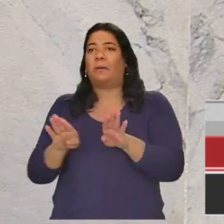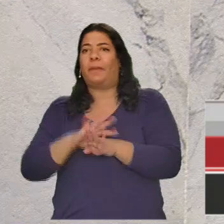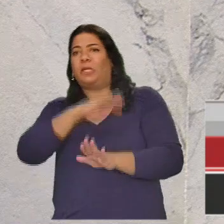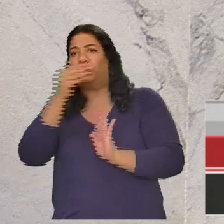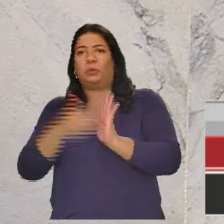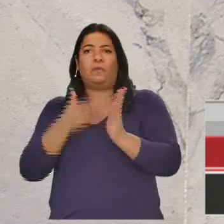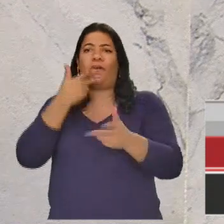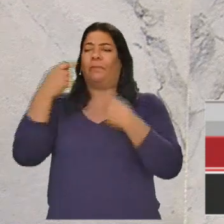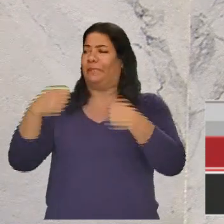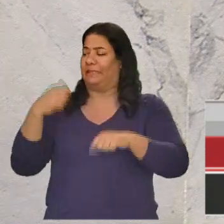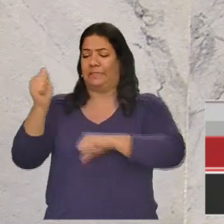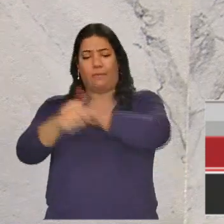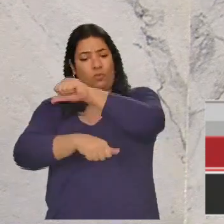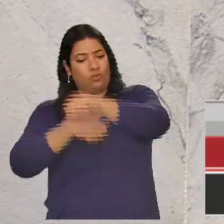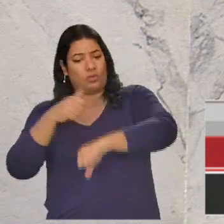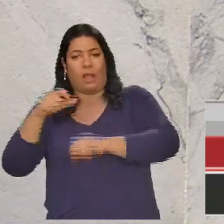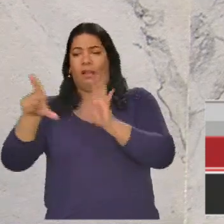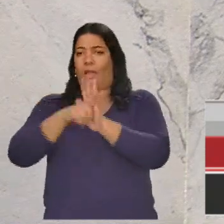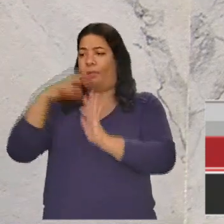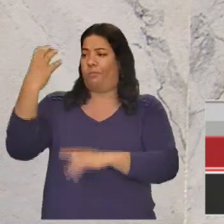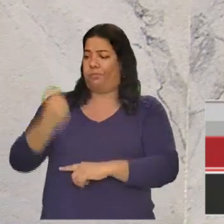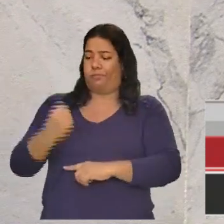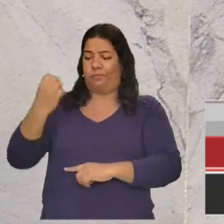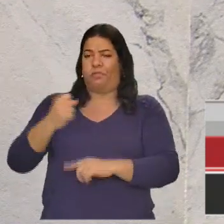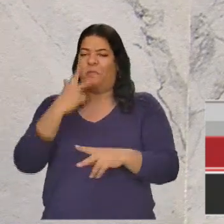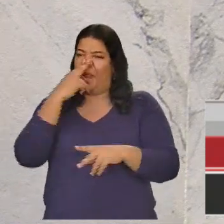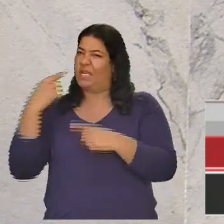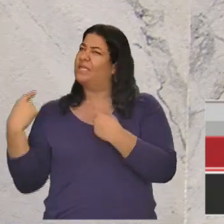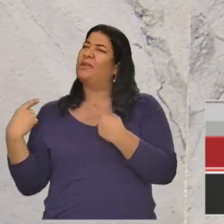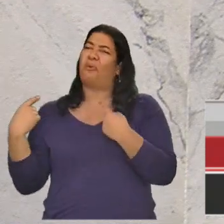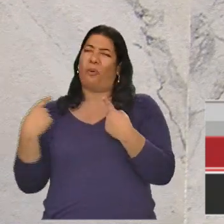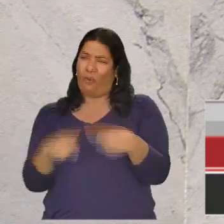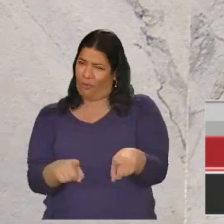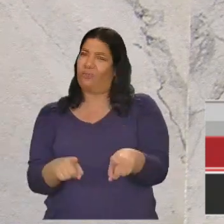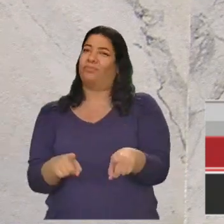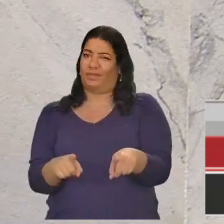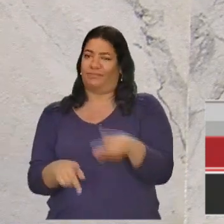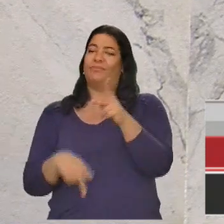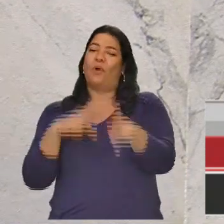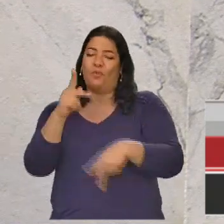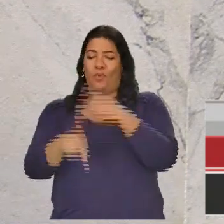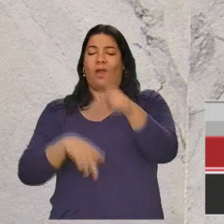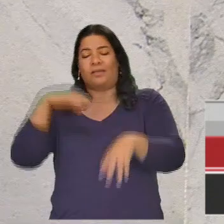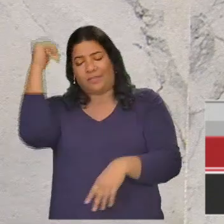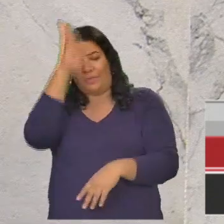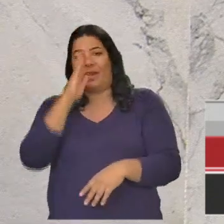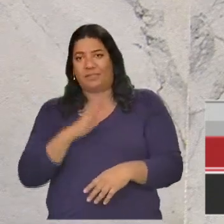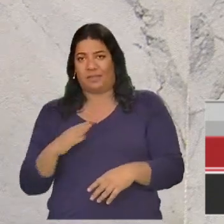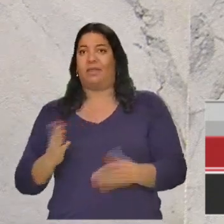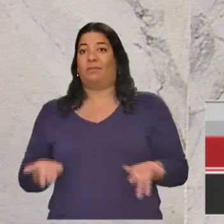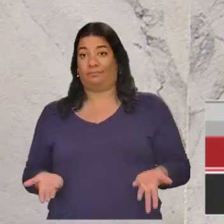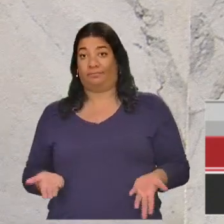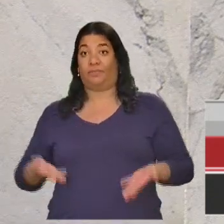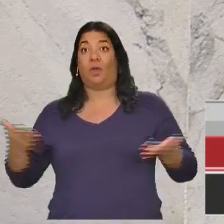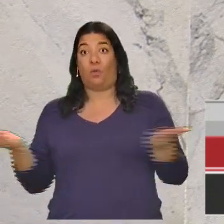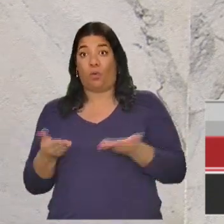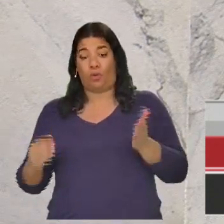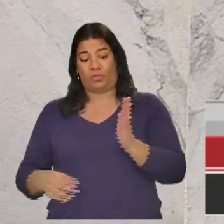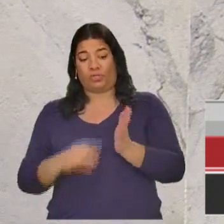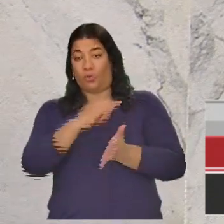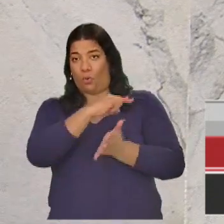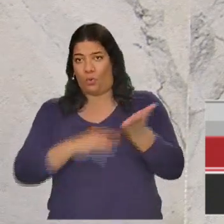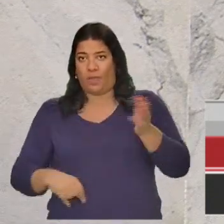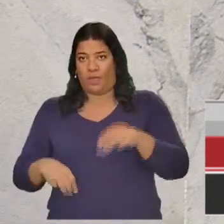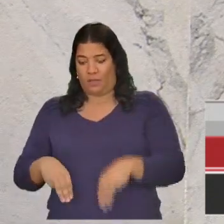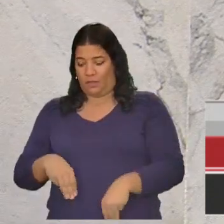reforma da previdência contra o povo brasileiro esse projeto essa minuta que está sendo debatida hoje foi apresentada pelo